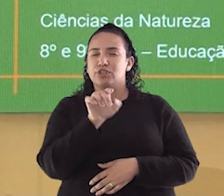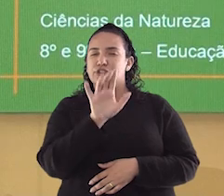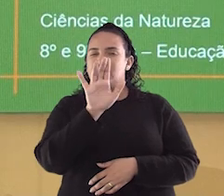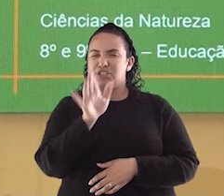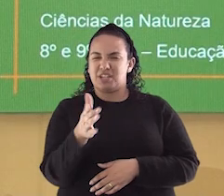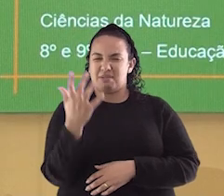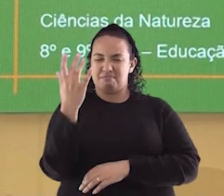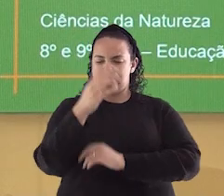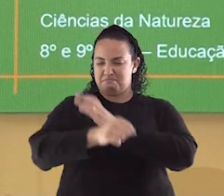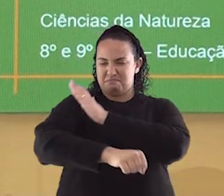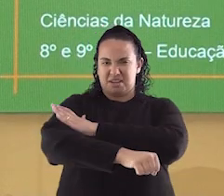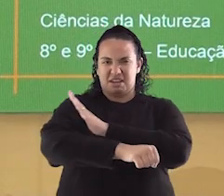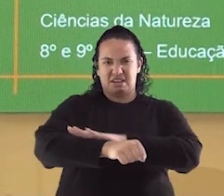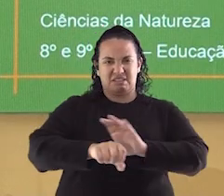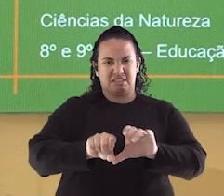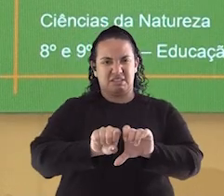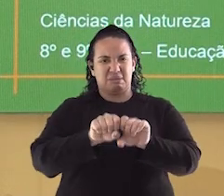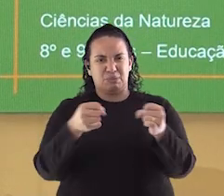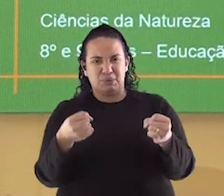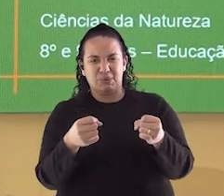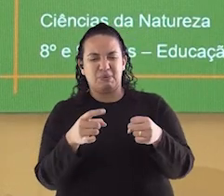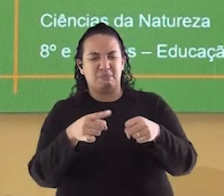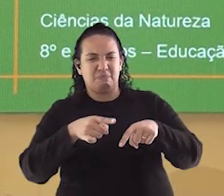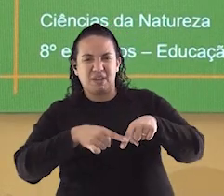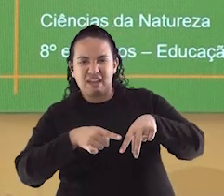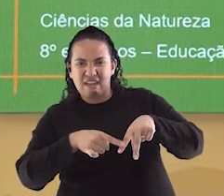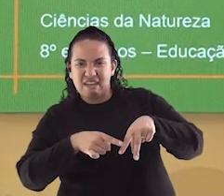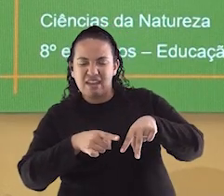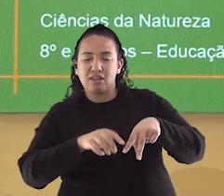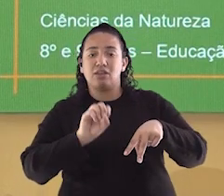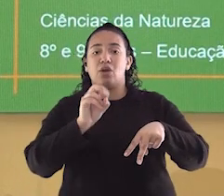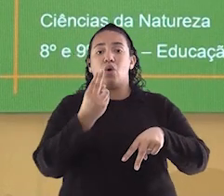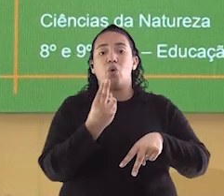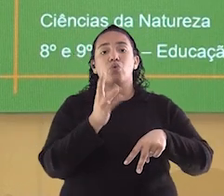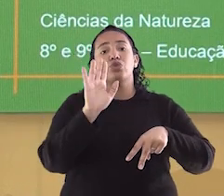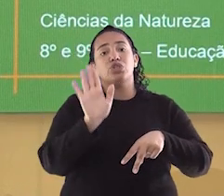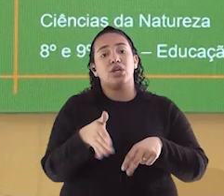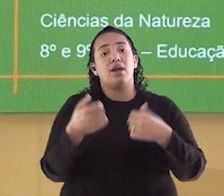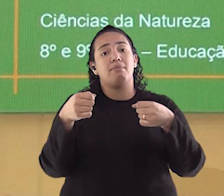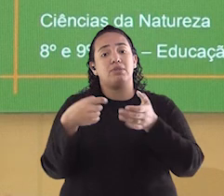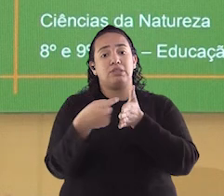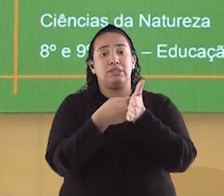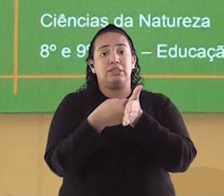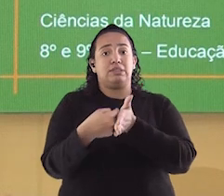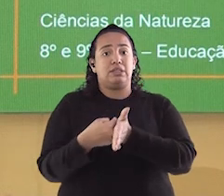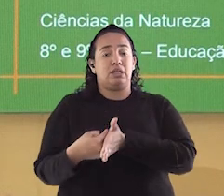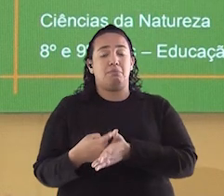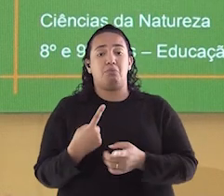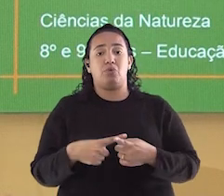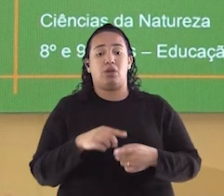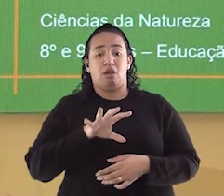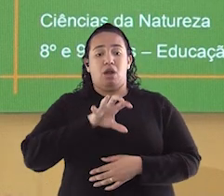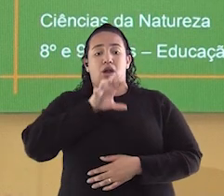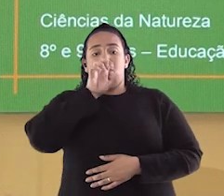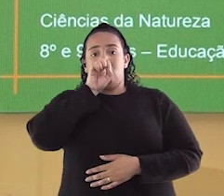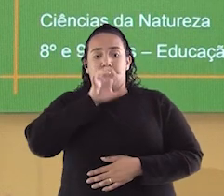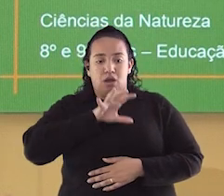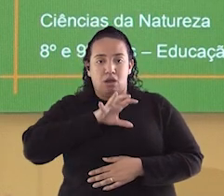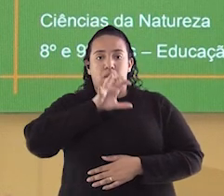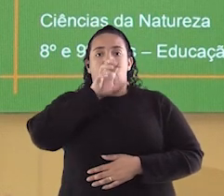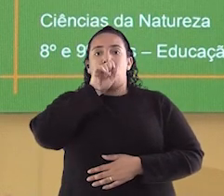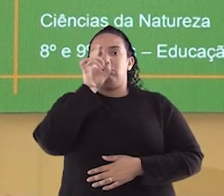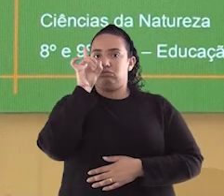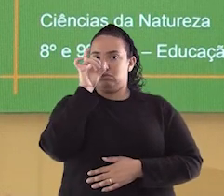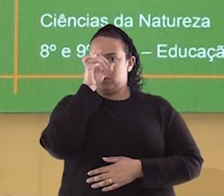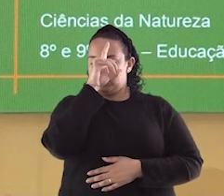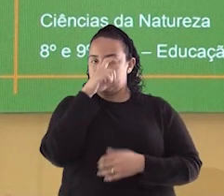braço, perna? Ou talvez algo mais leve? Você já precisou fazer algum exame por não estar respirando bem e foi orientado